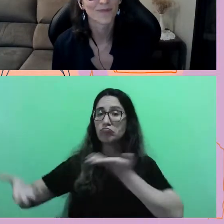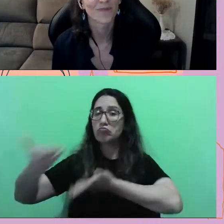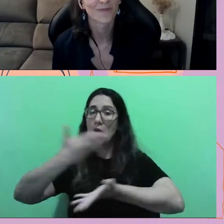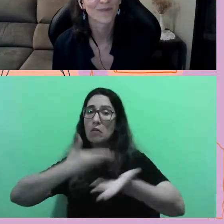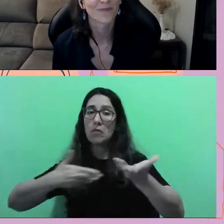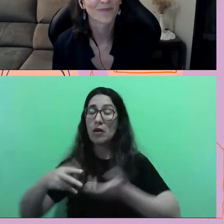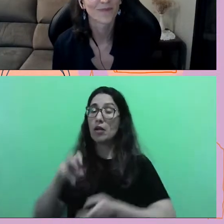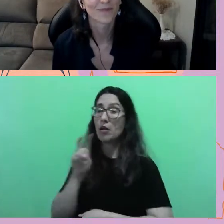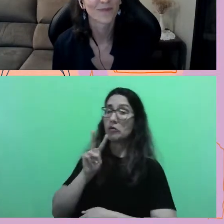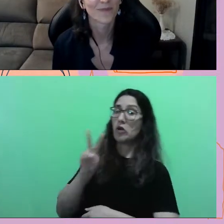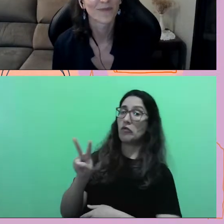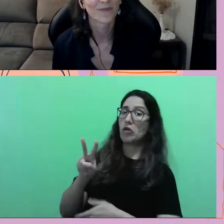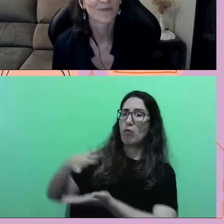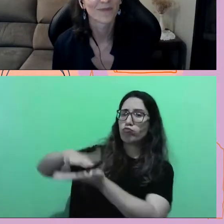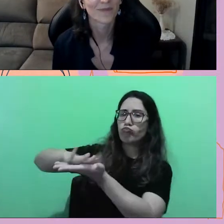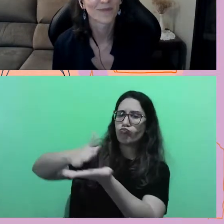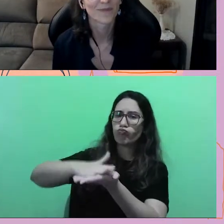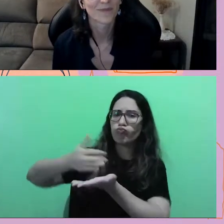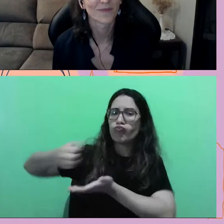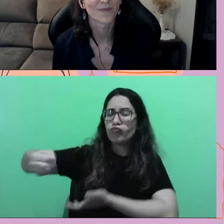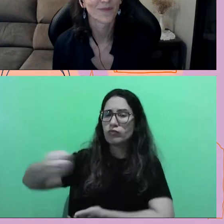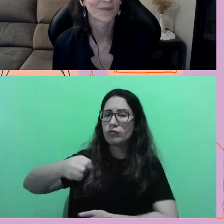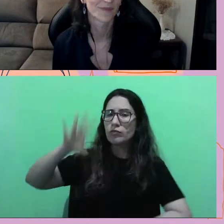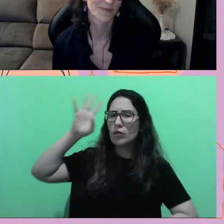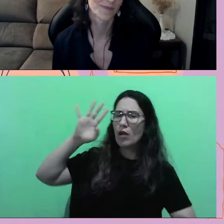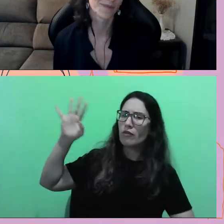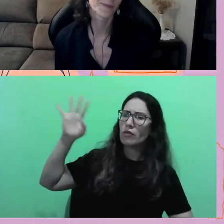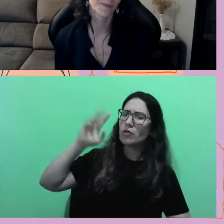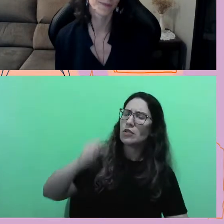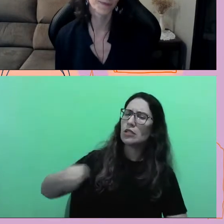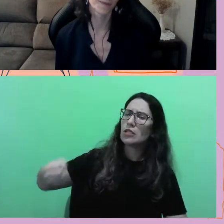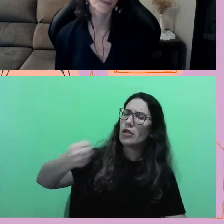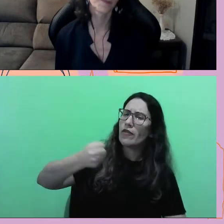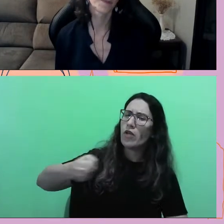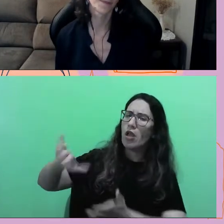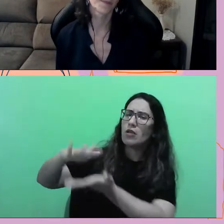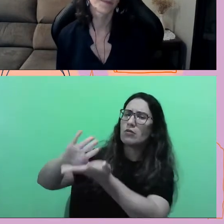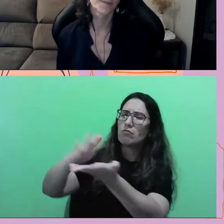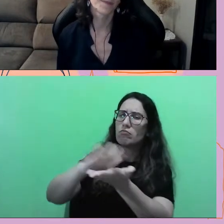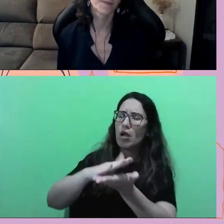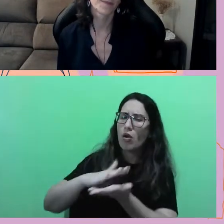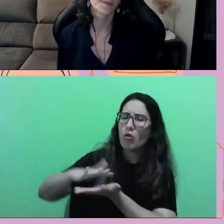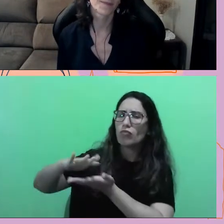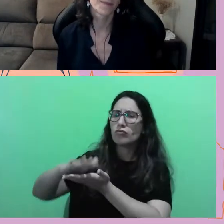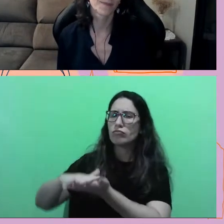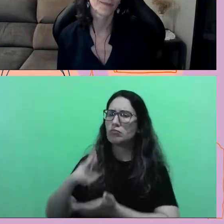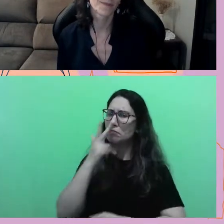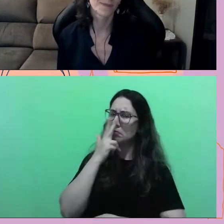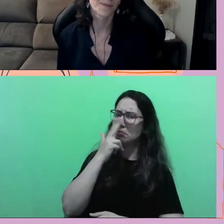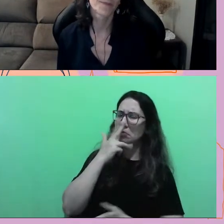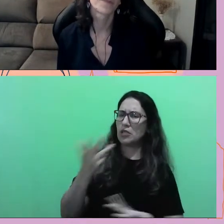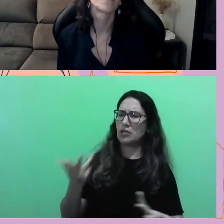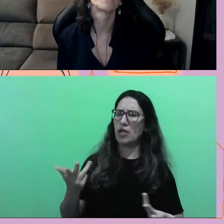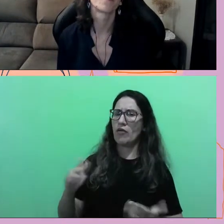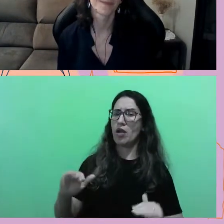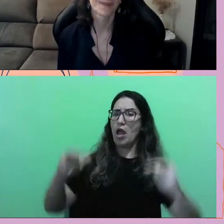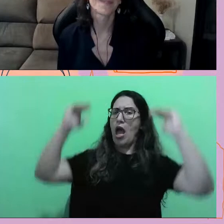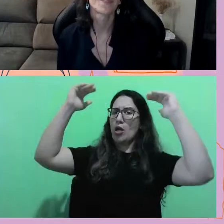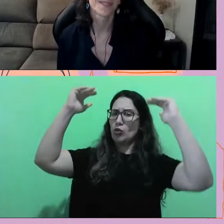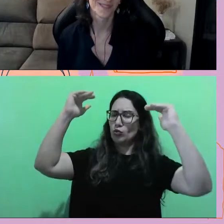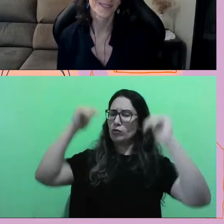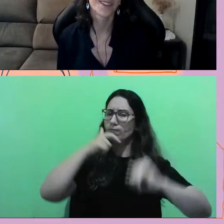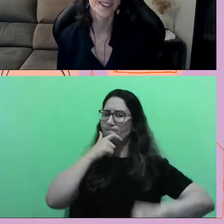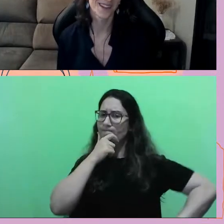ficava olhando, e na minha cabeça aquilo ali, tomar cerveja, né, como eu escutava, era coisa de adulto. É,